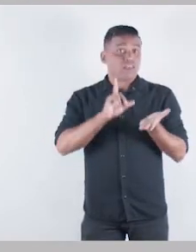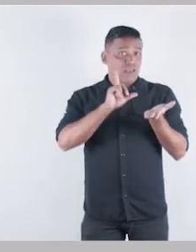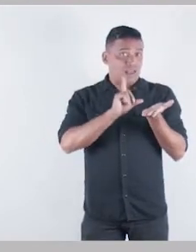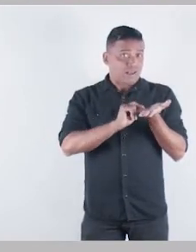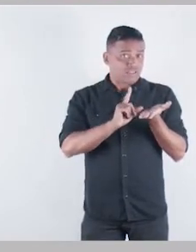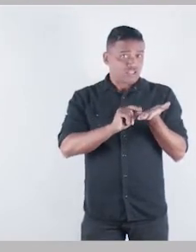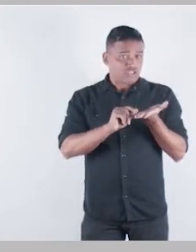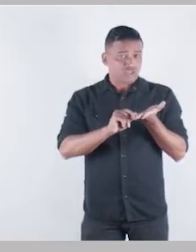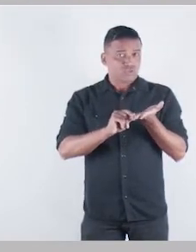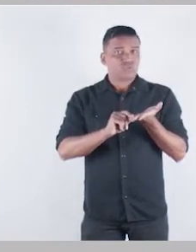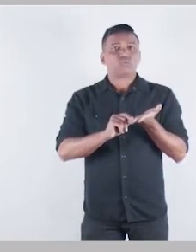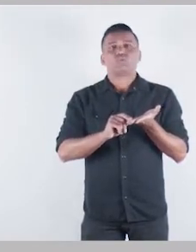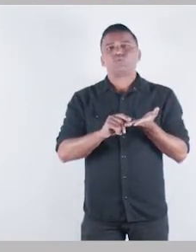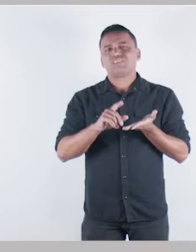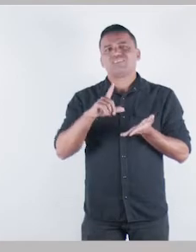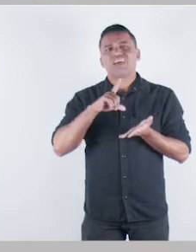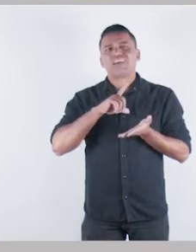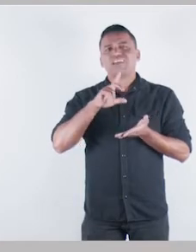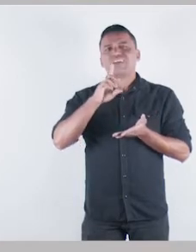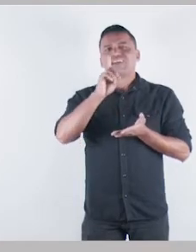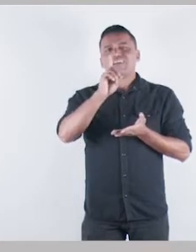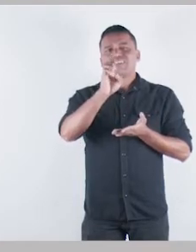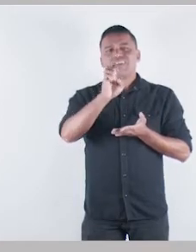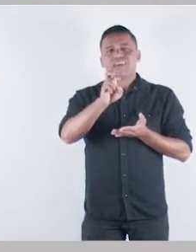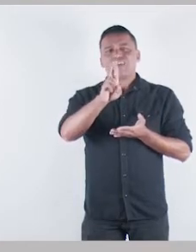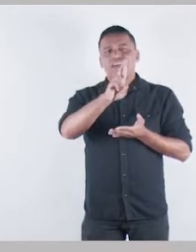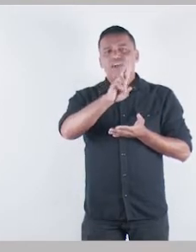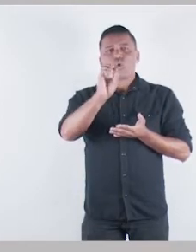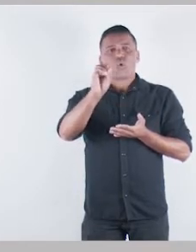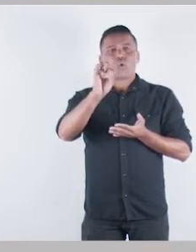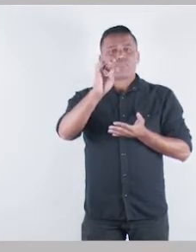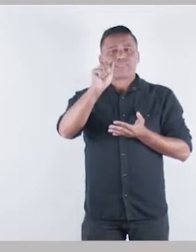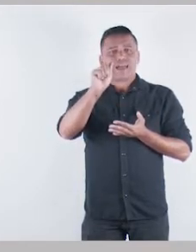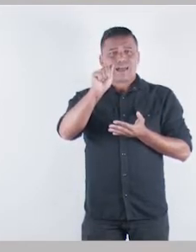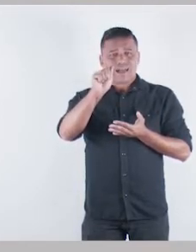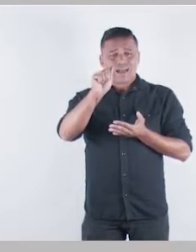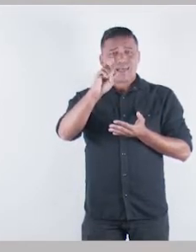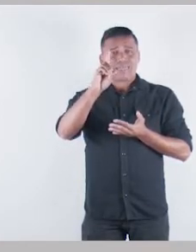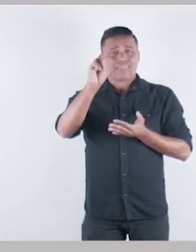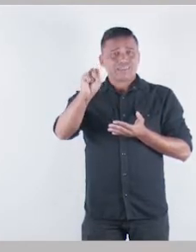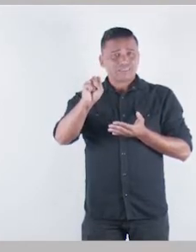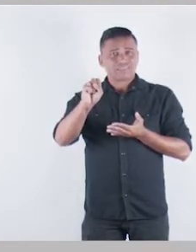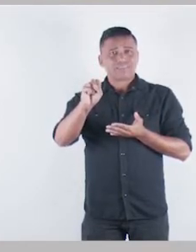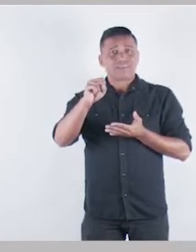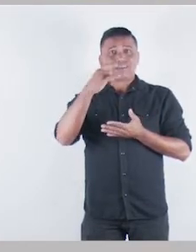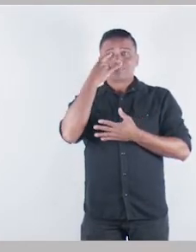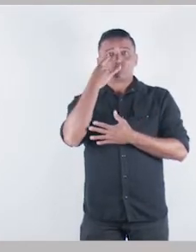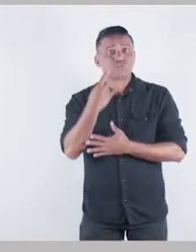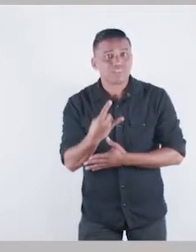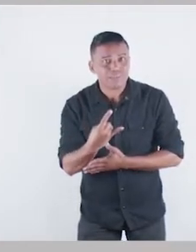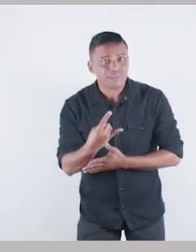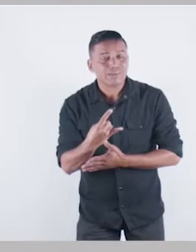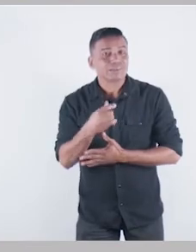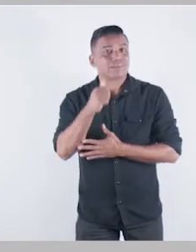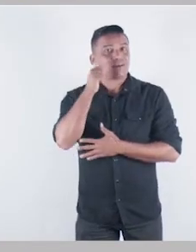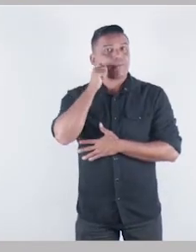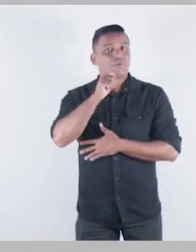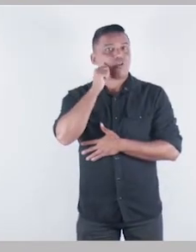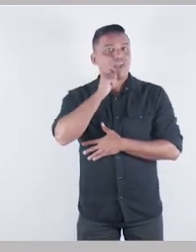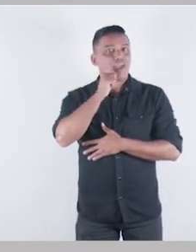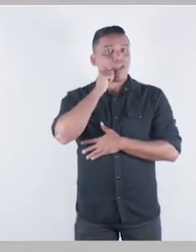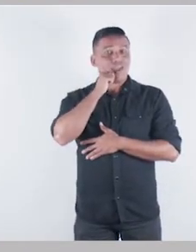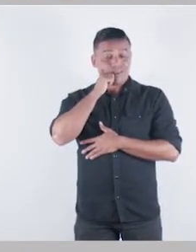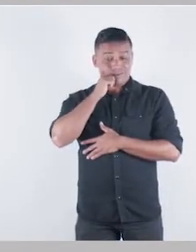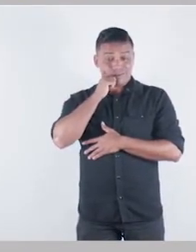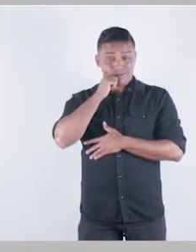chamado Derrotadas e Seduzidas, que é especificamente sobre tráfico de mulheres no Brasil e no